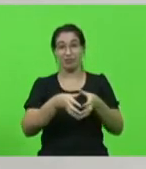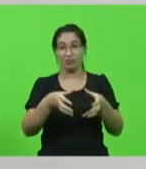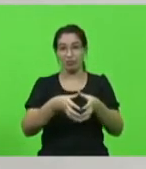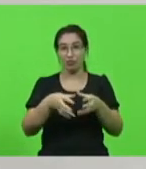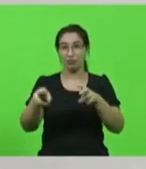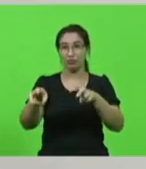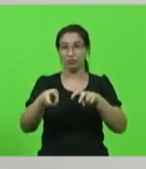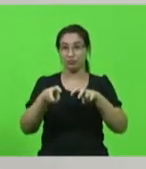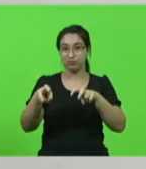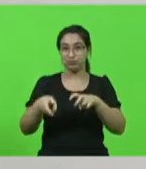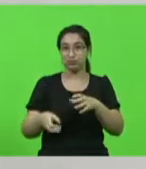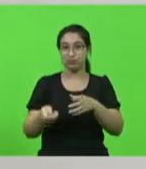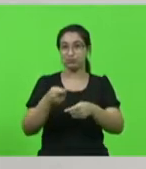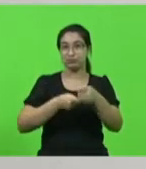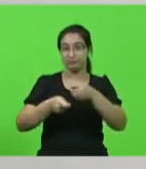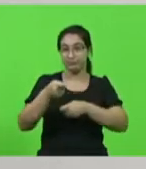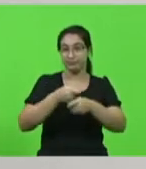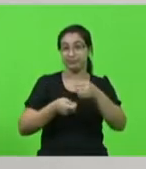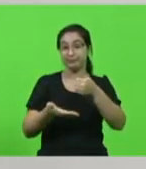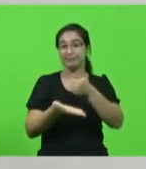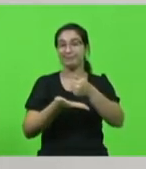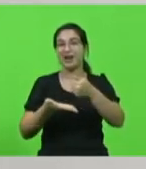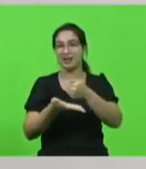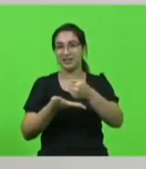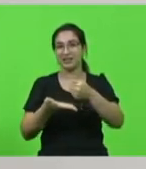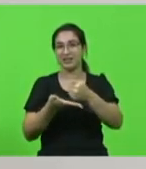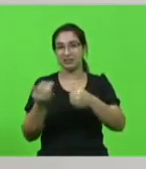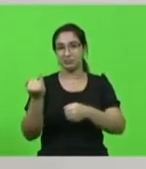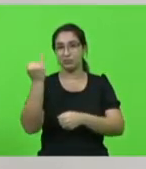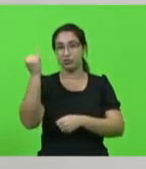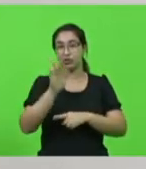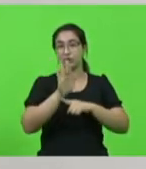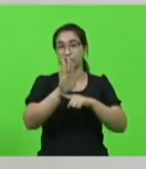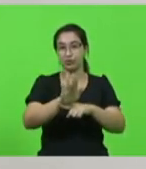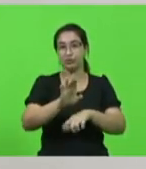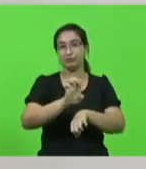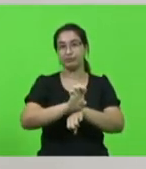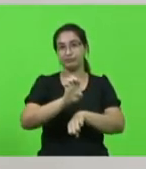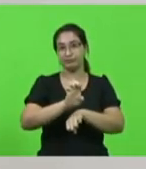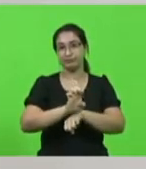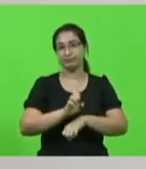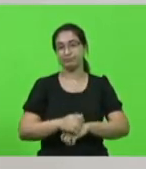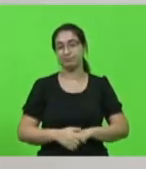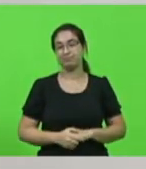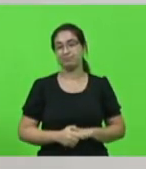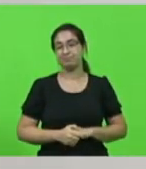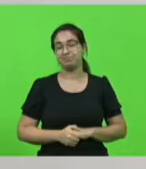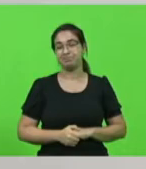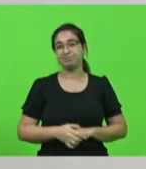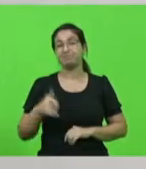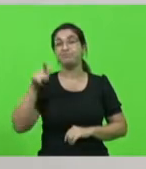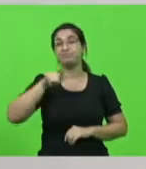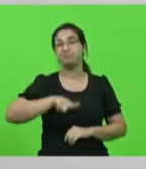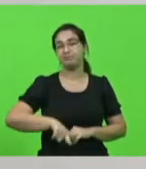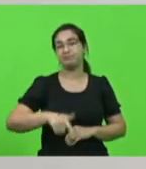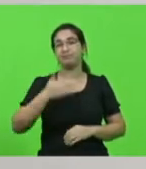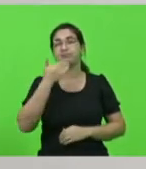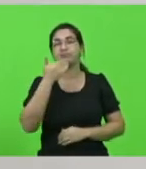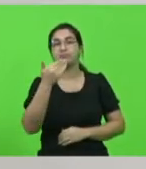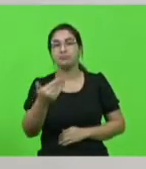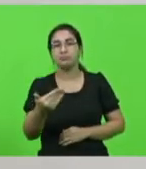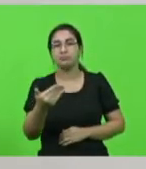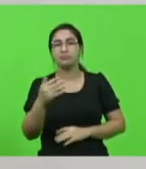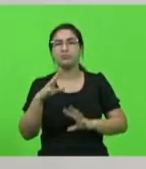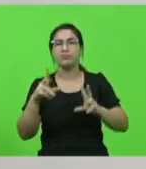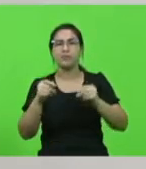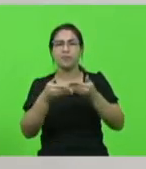a pilastra mestre que sustentou o nosso Estado durante todo esse tempo. Quero pedir também aos demais servidores